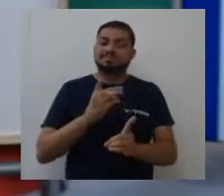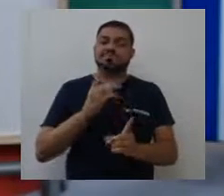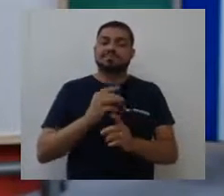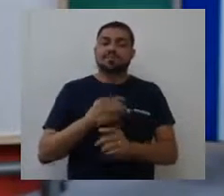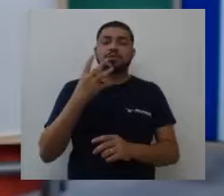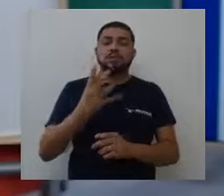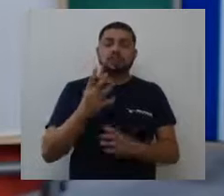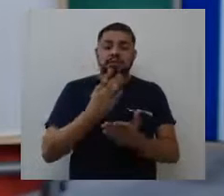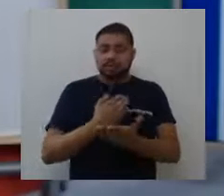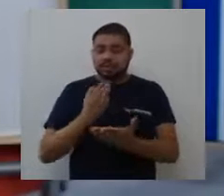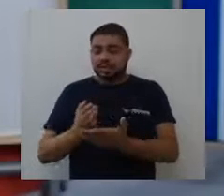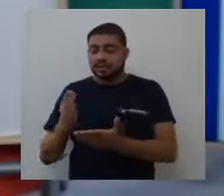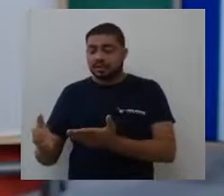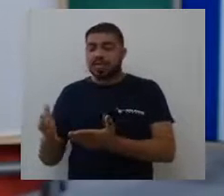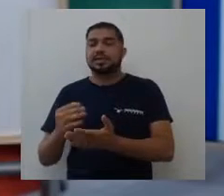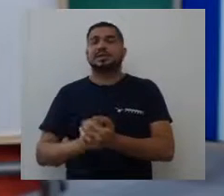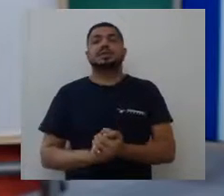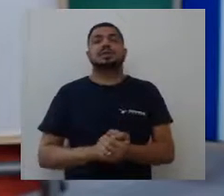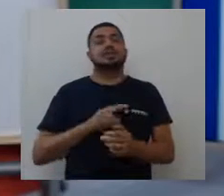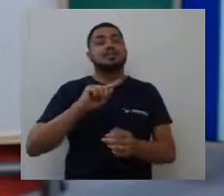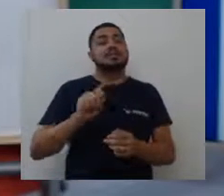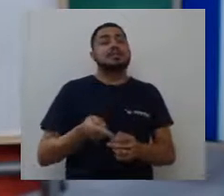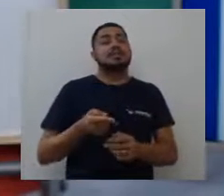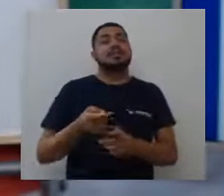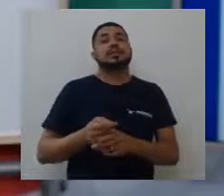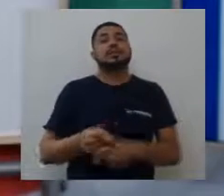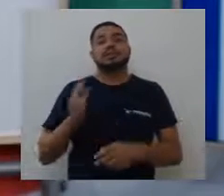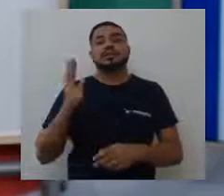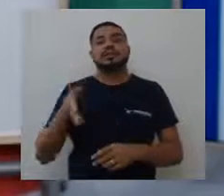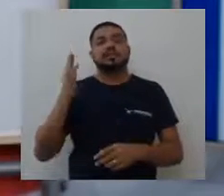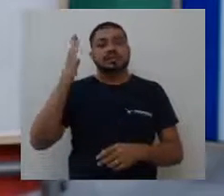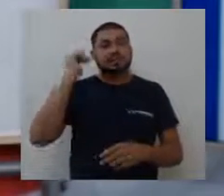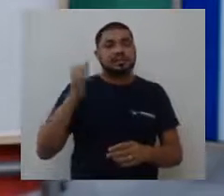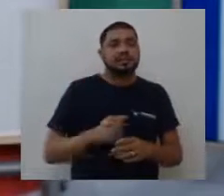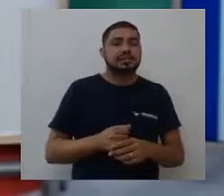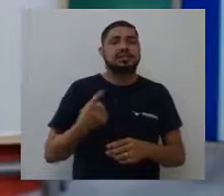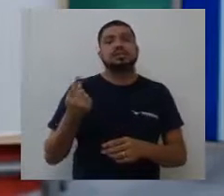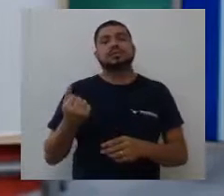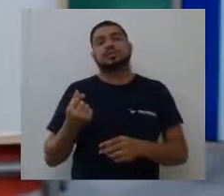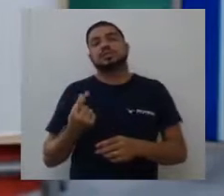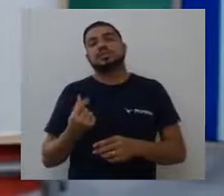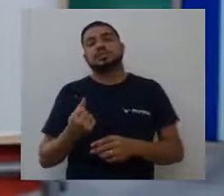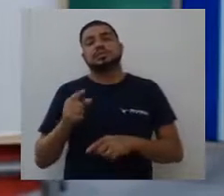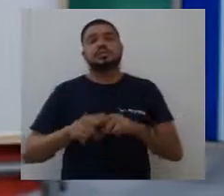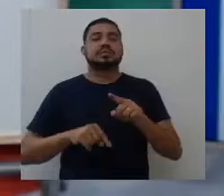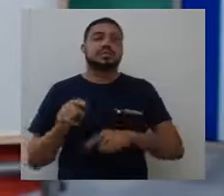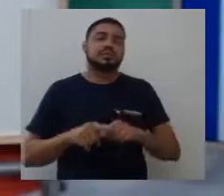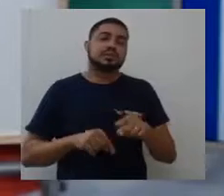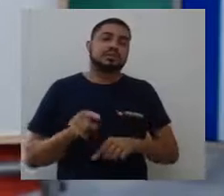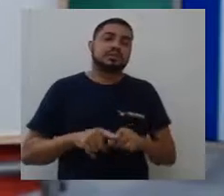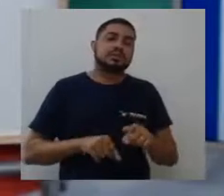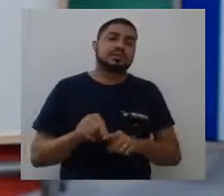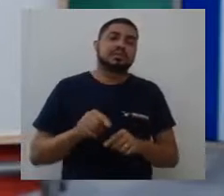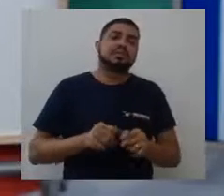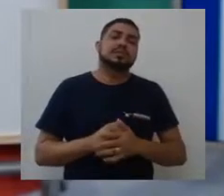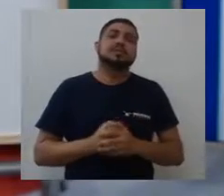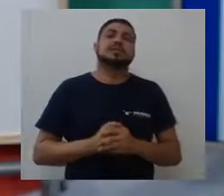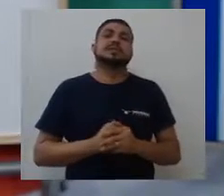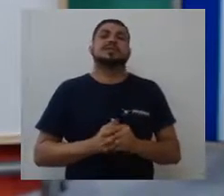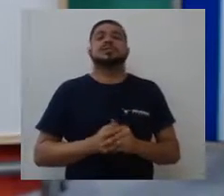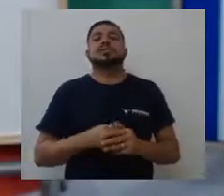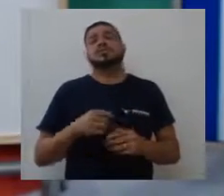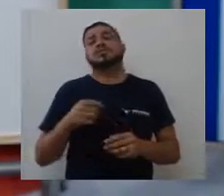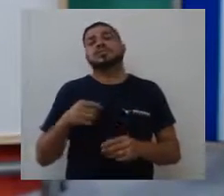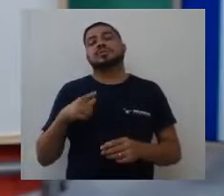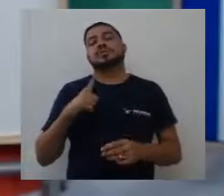casas decimais, a vírgula vem para cá, ó. Já sei, o preço do produto efetivamente